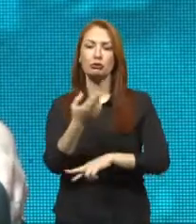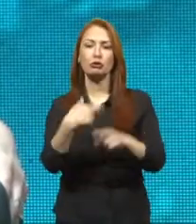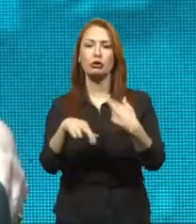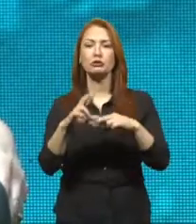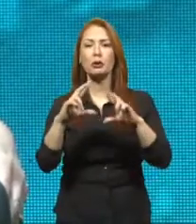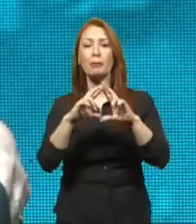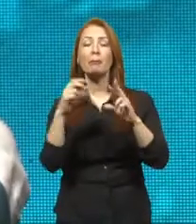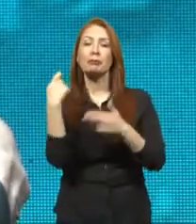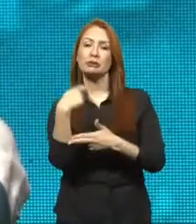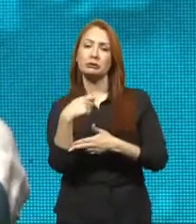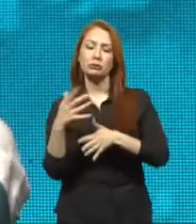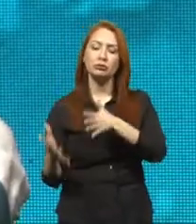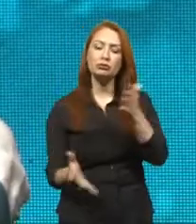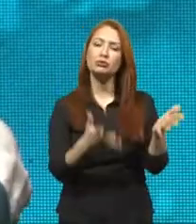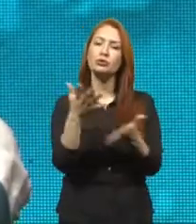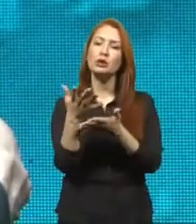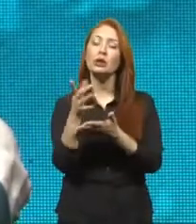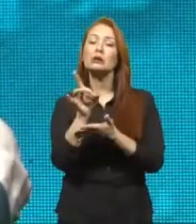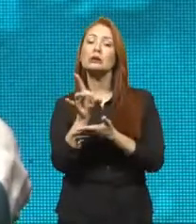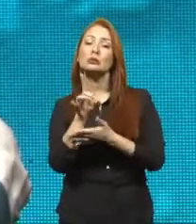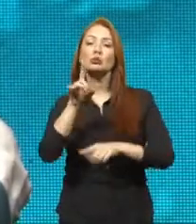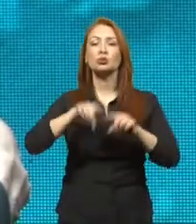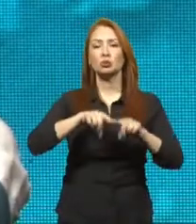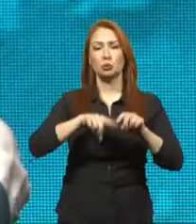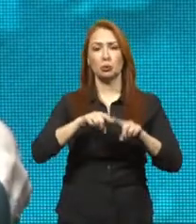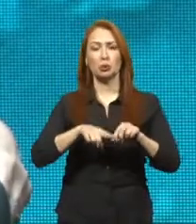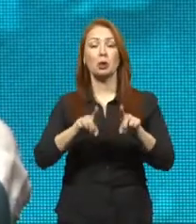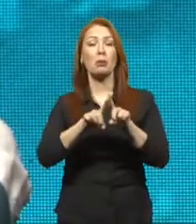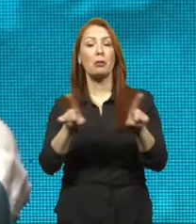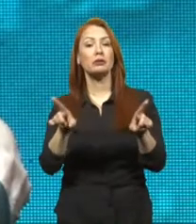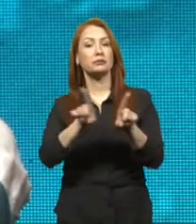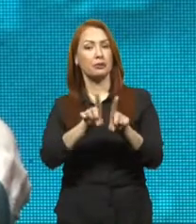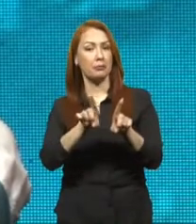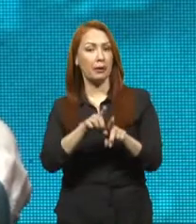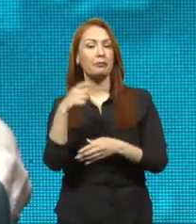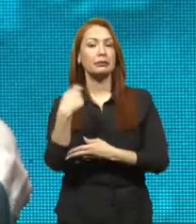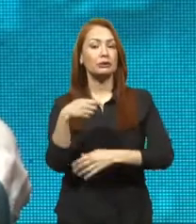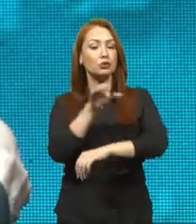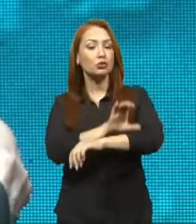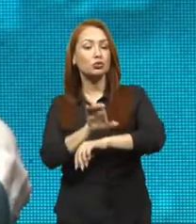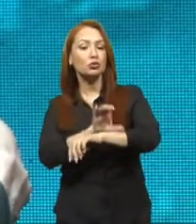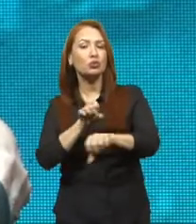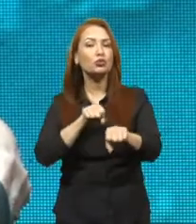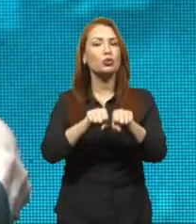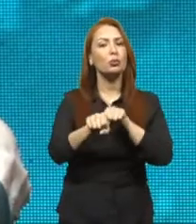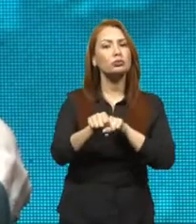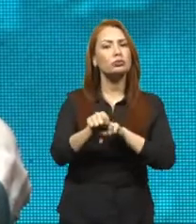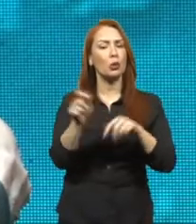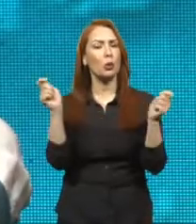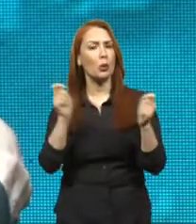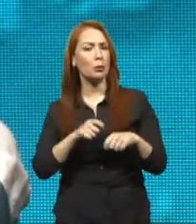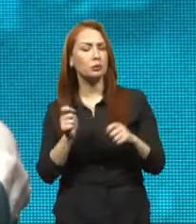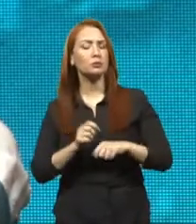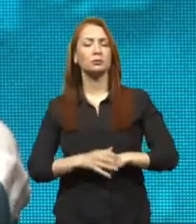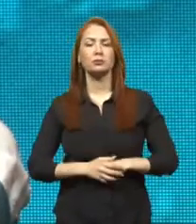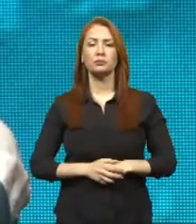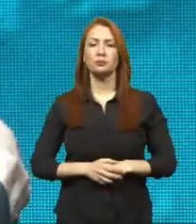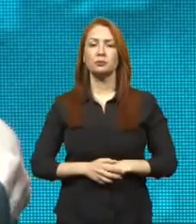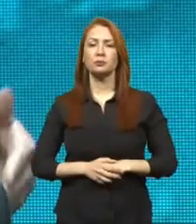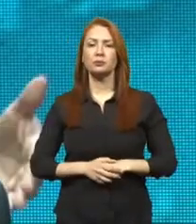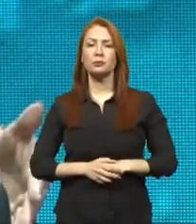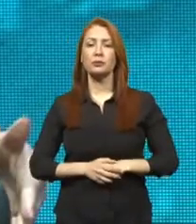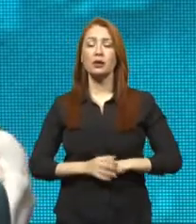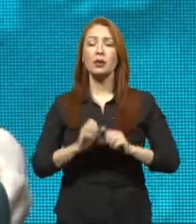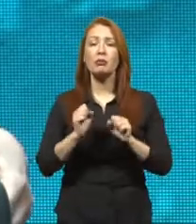precisam de incentivo não só a material, como também de capacitação, e que a gente possa, sobretudo,